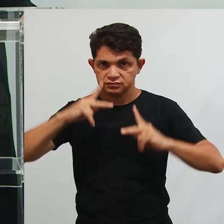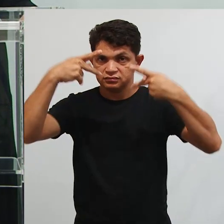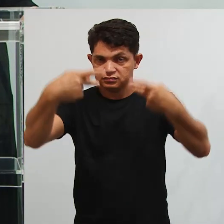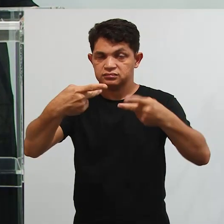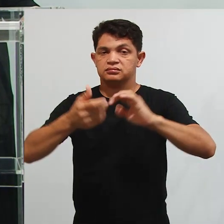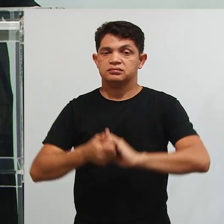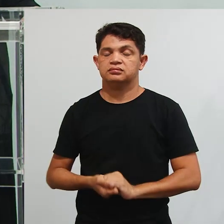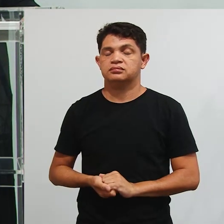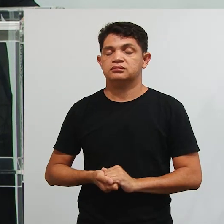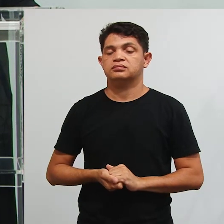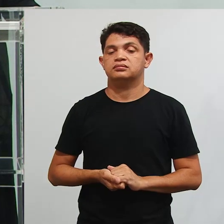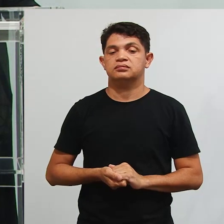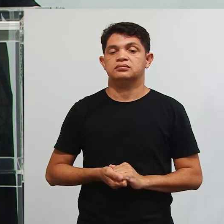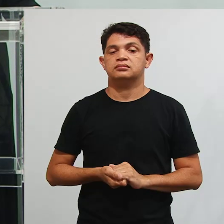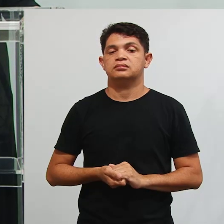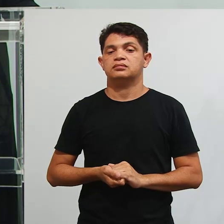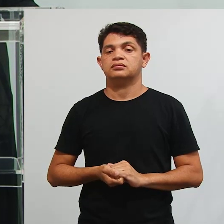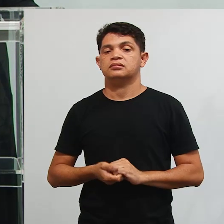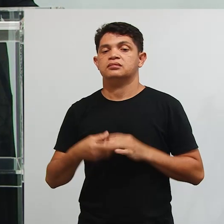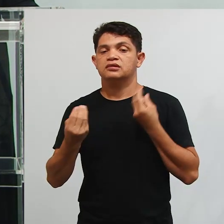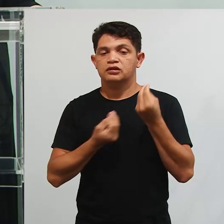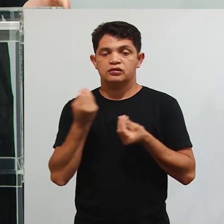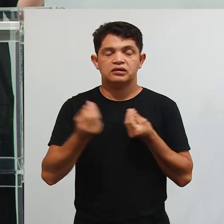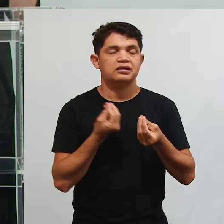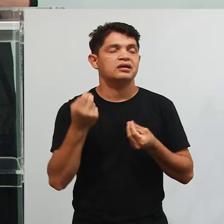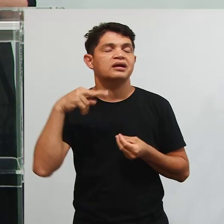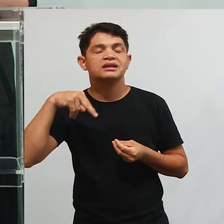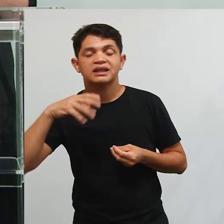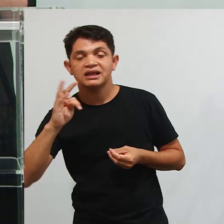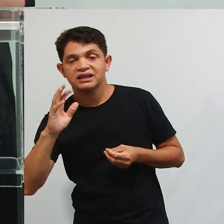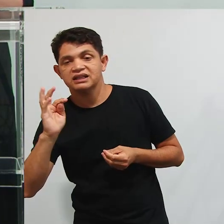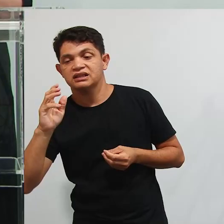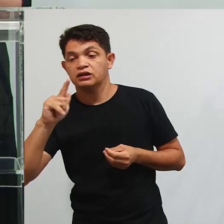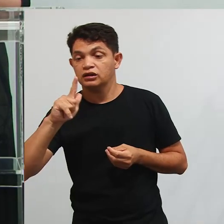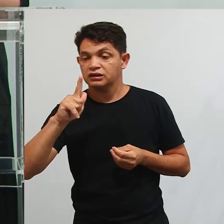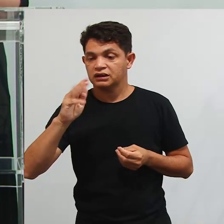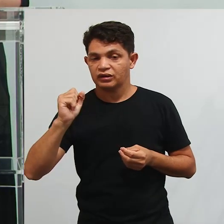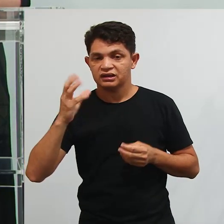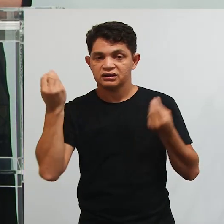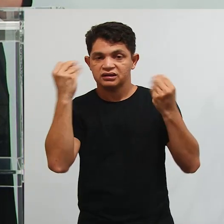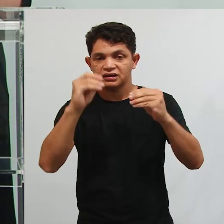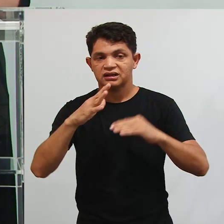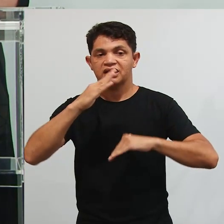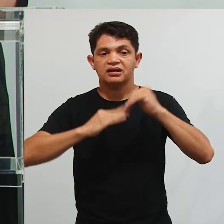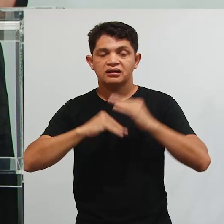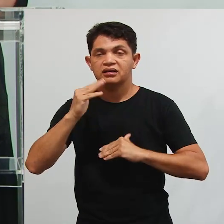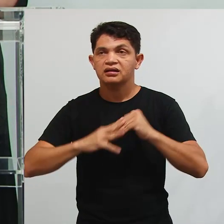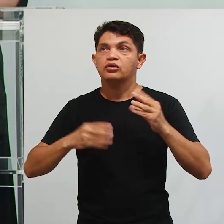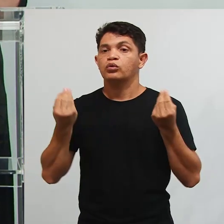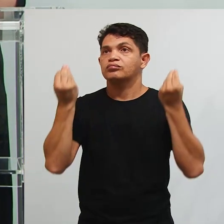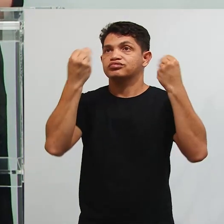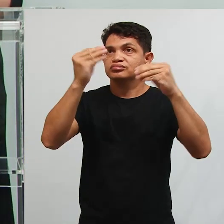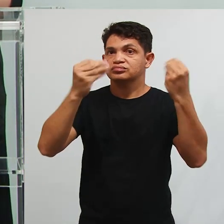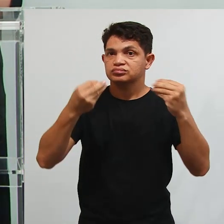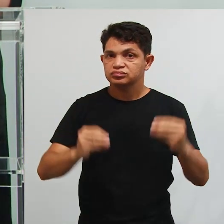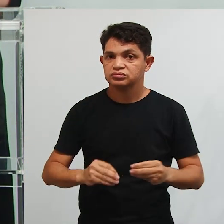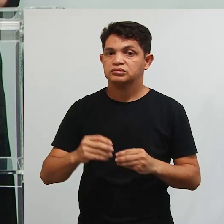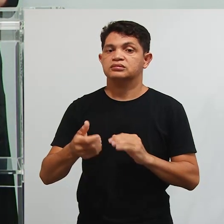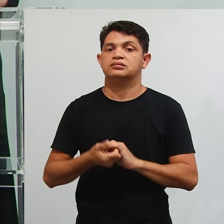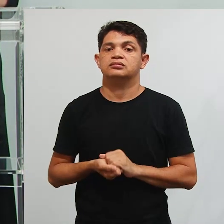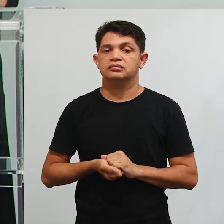dados eh mas assim a qualitativa ela vai fazer o quê Ela vai buscar eh